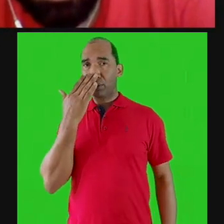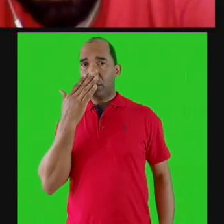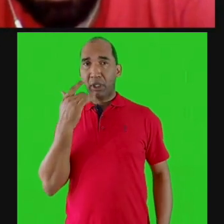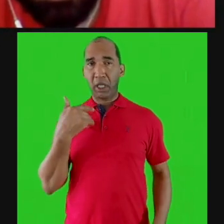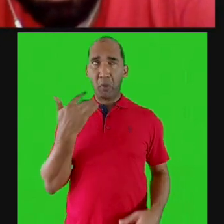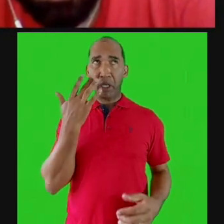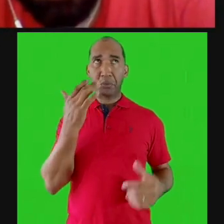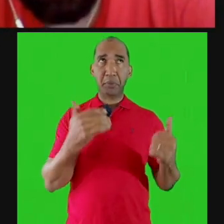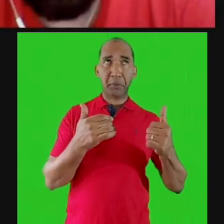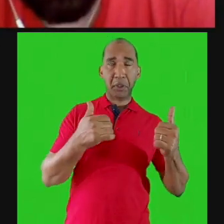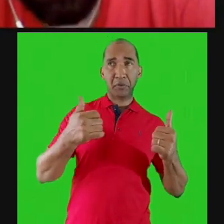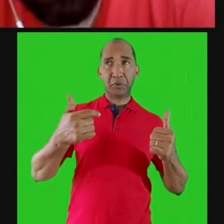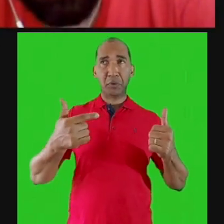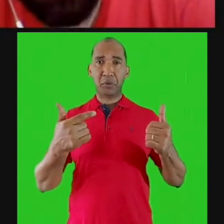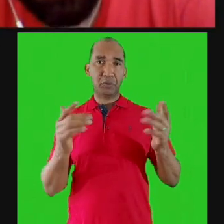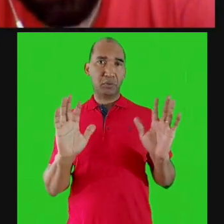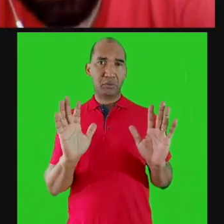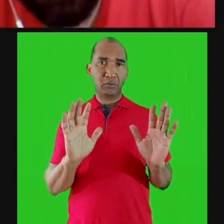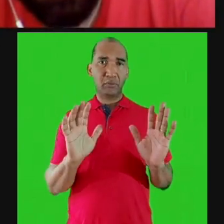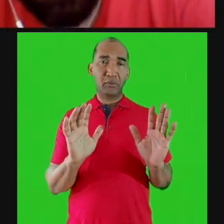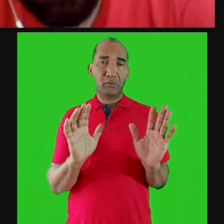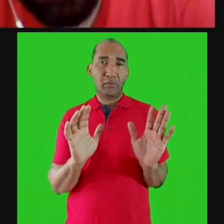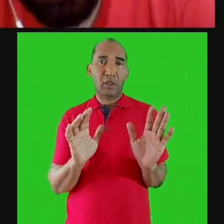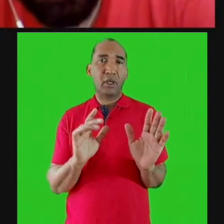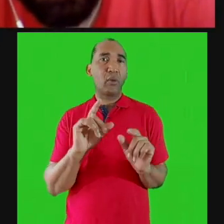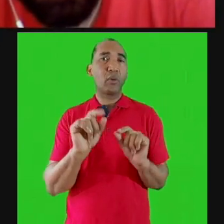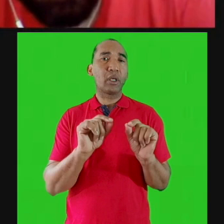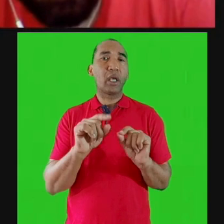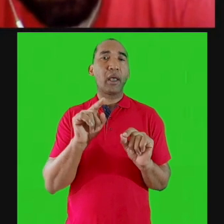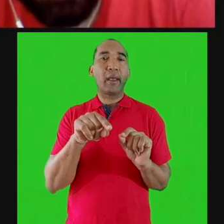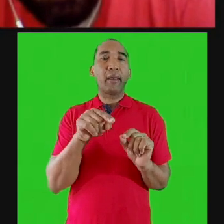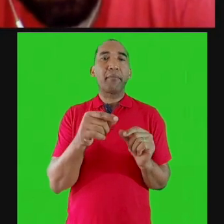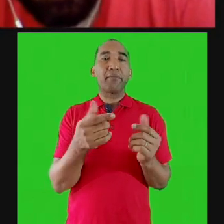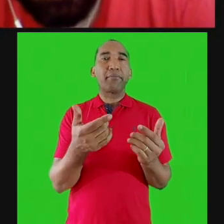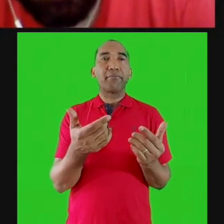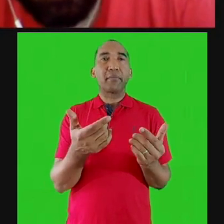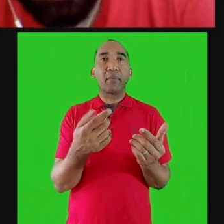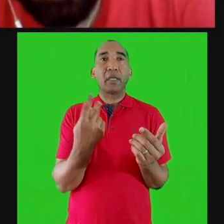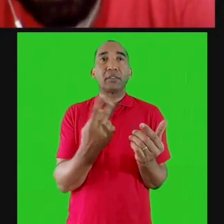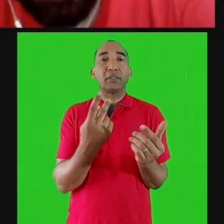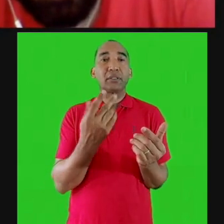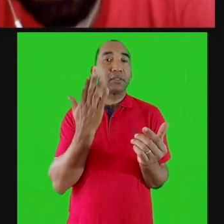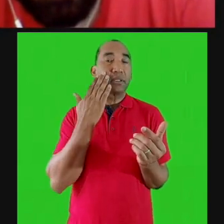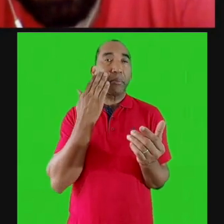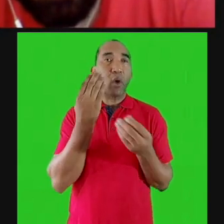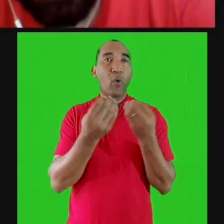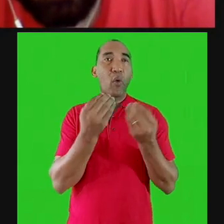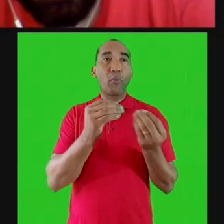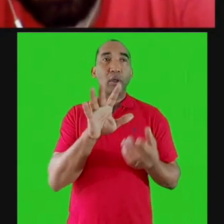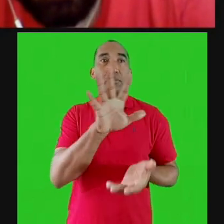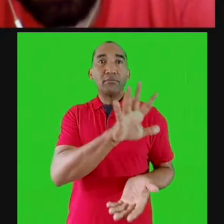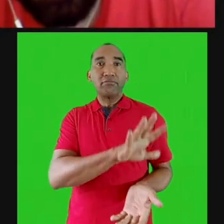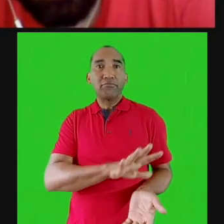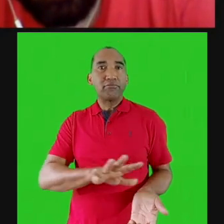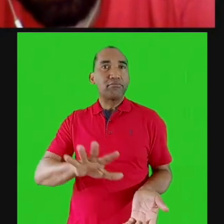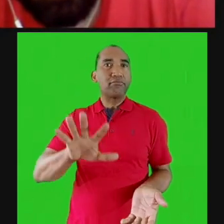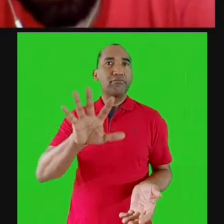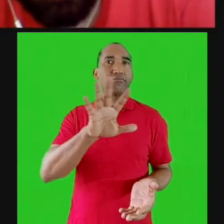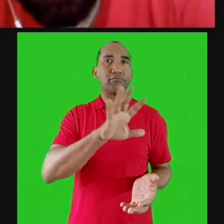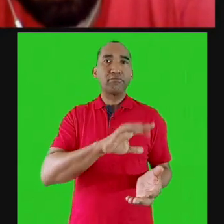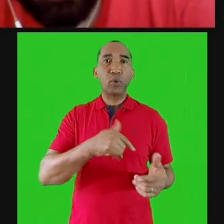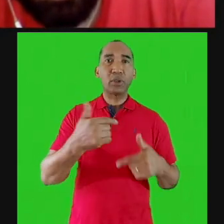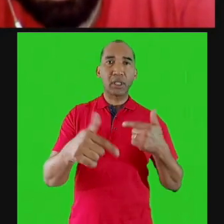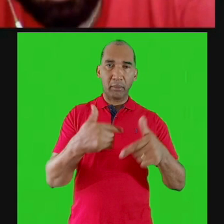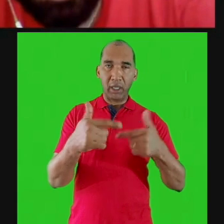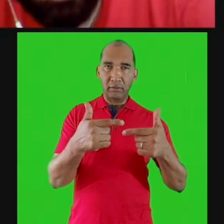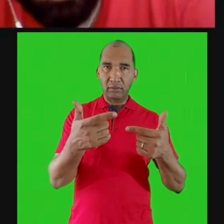essa ordem. André, qual é a ordem? E quem é o que nessa hora para a gente poder entender como caminha esse universo? Vamos falar um pouco da sua